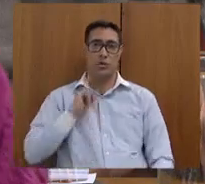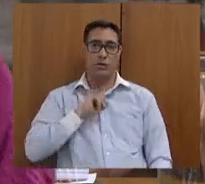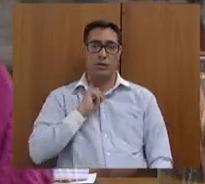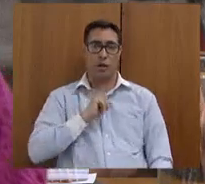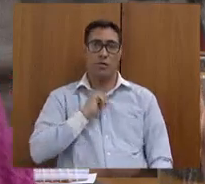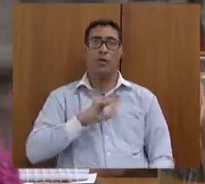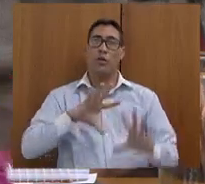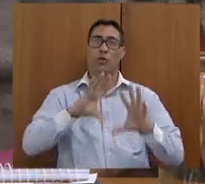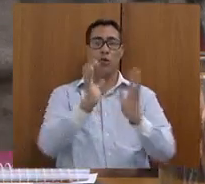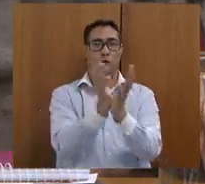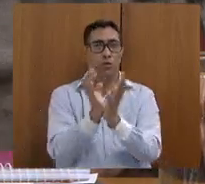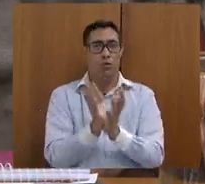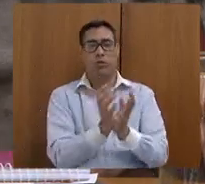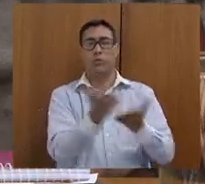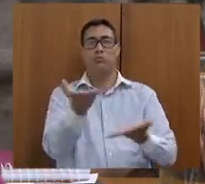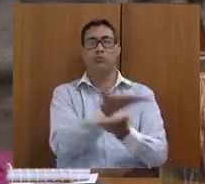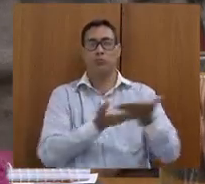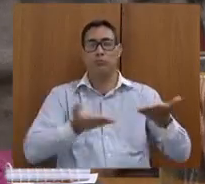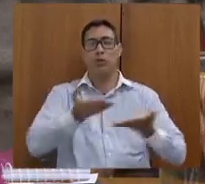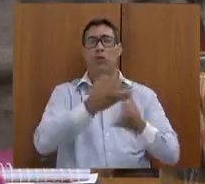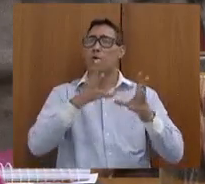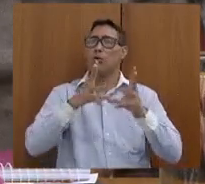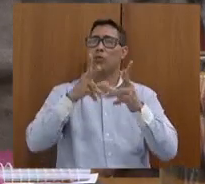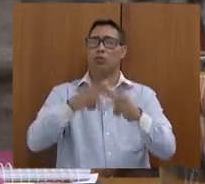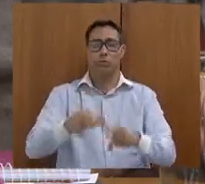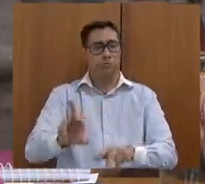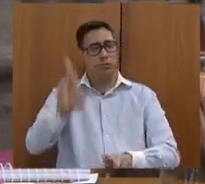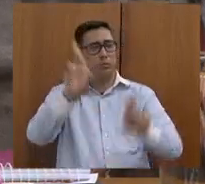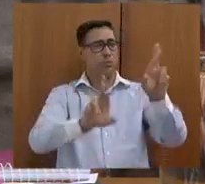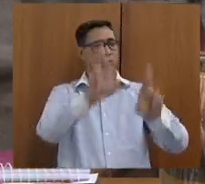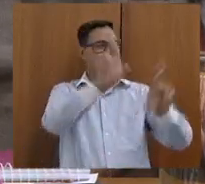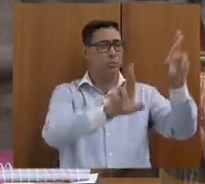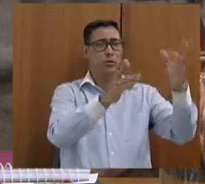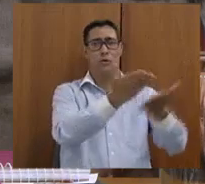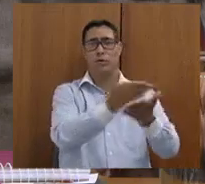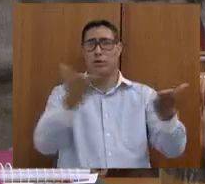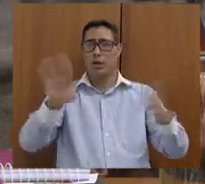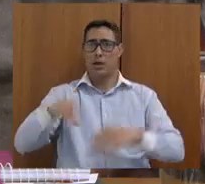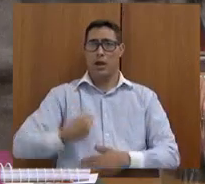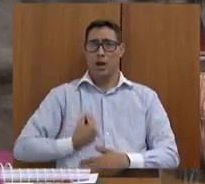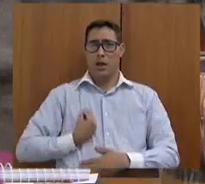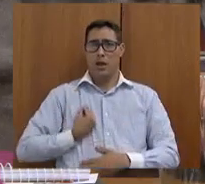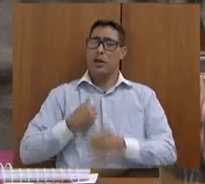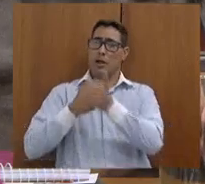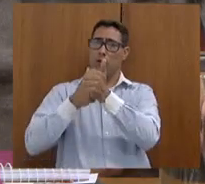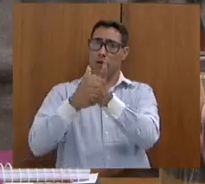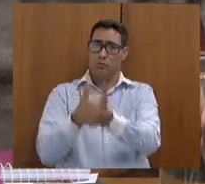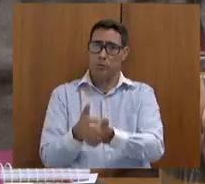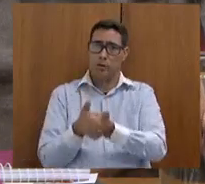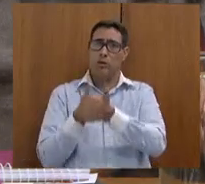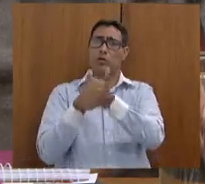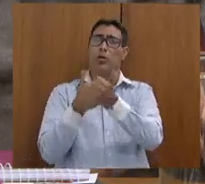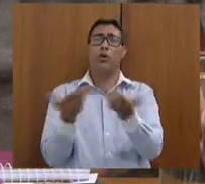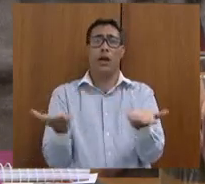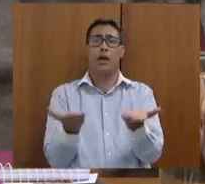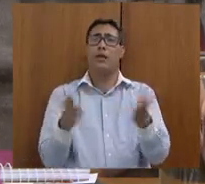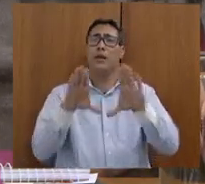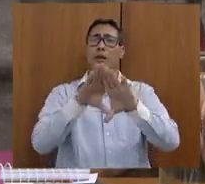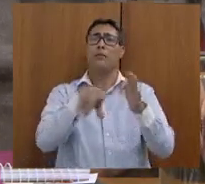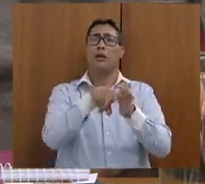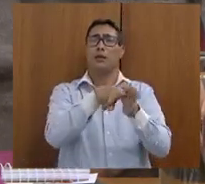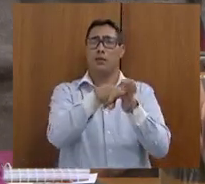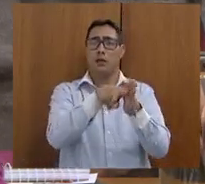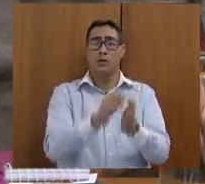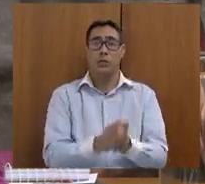toda sua equipe toda sua Assessoria todos os cargos é de direção que acompanharam esta esse Assembleia fiscaliza